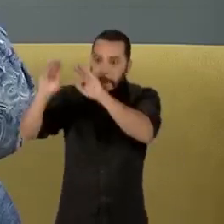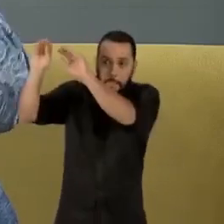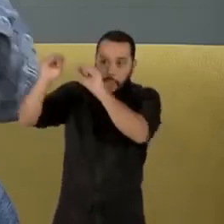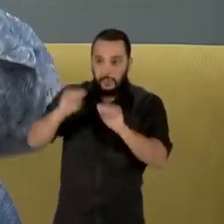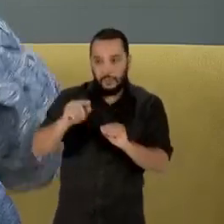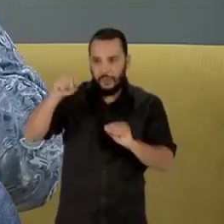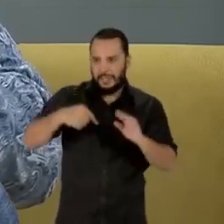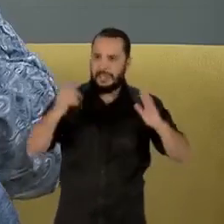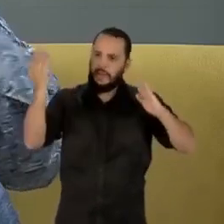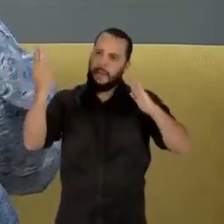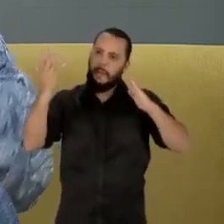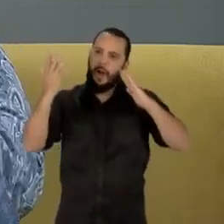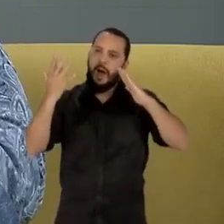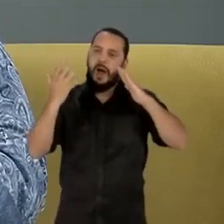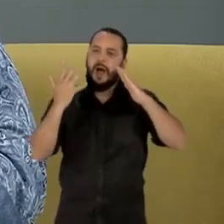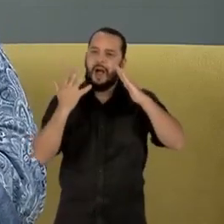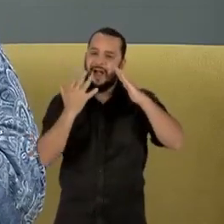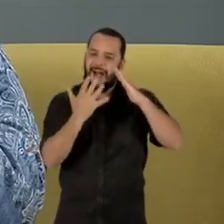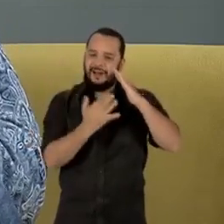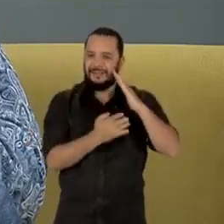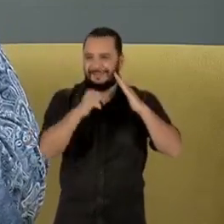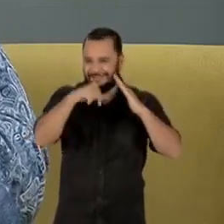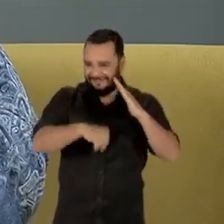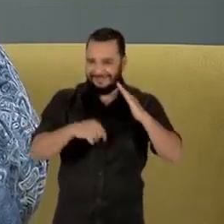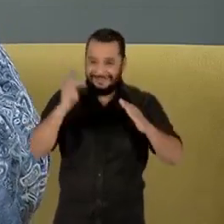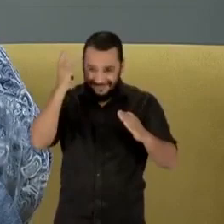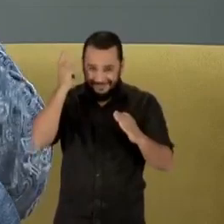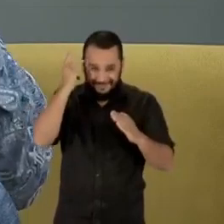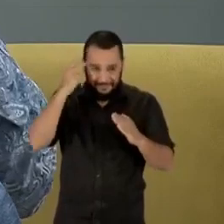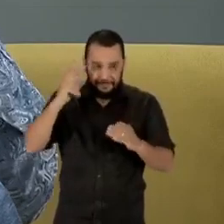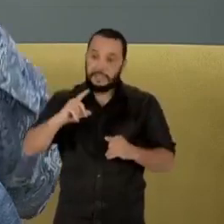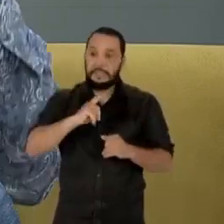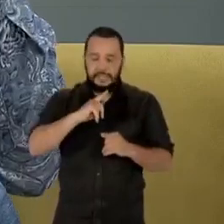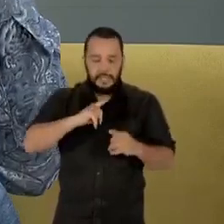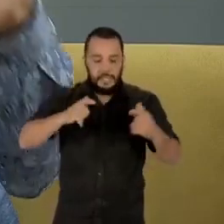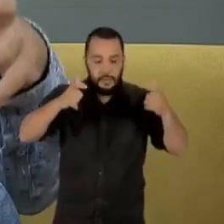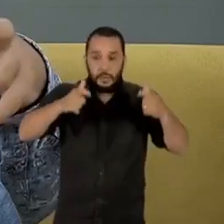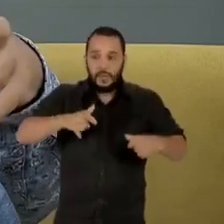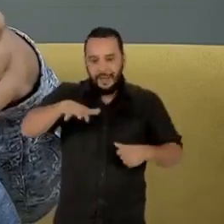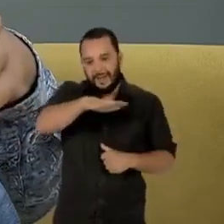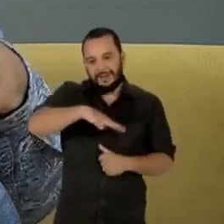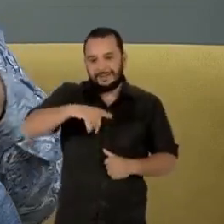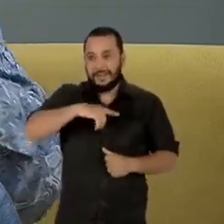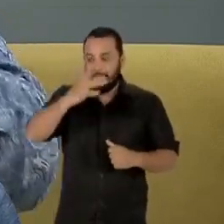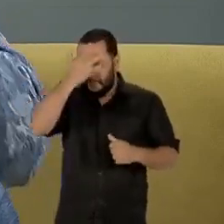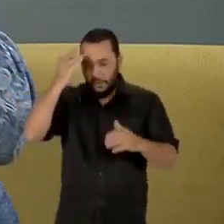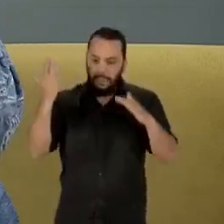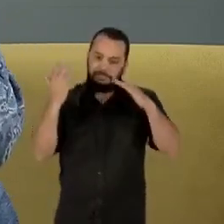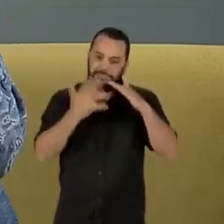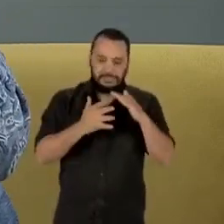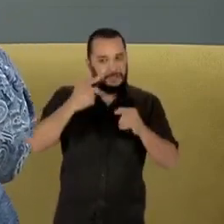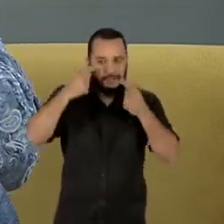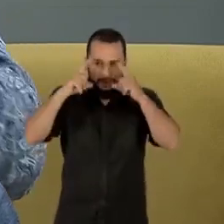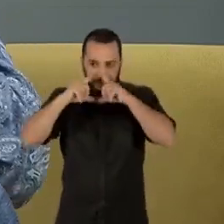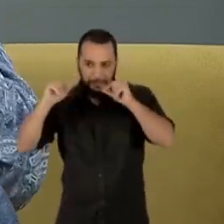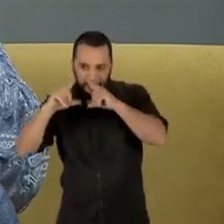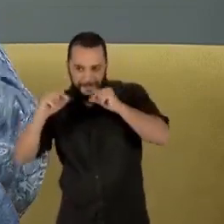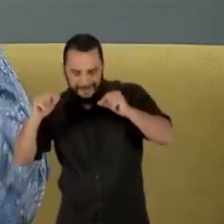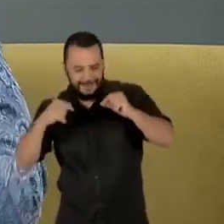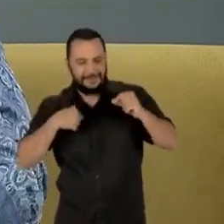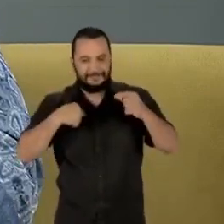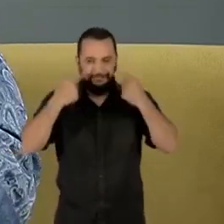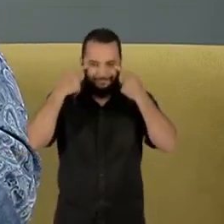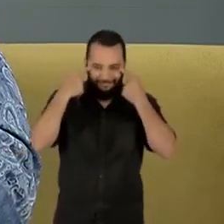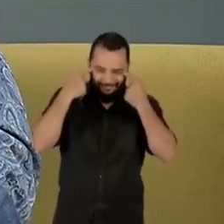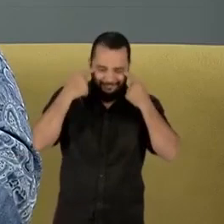então as regiões também denota um pouco isso não é e não tem registro tem mais migrantes japoneses outras regiões mais italianos isso